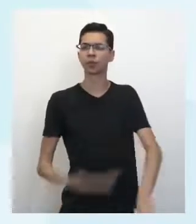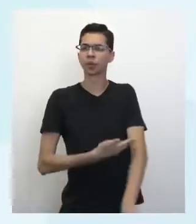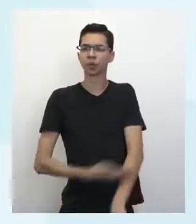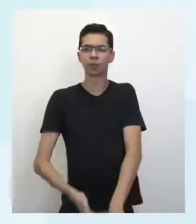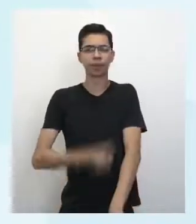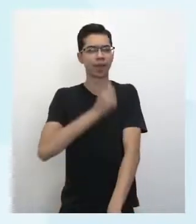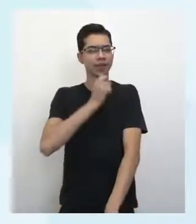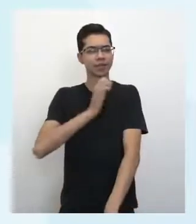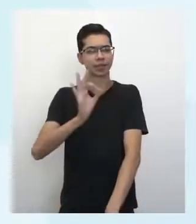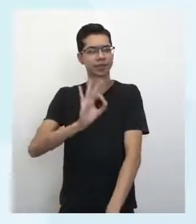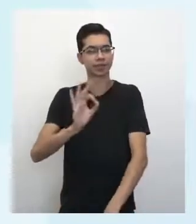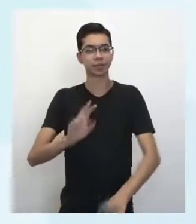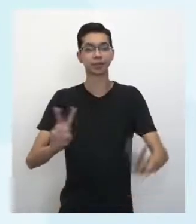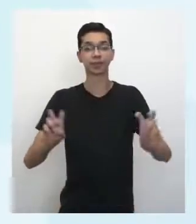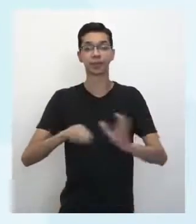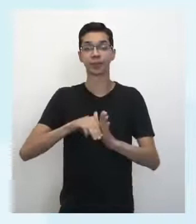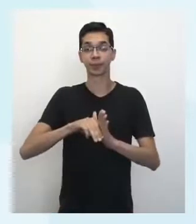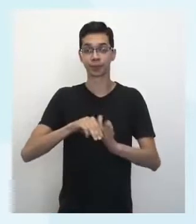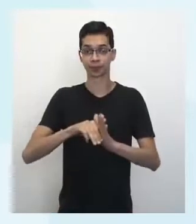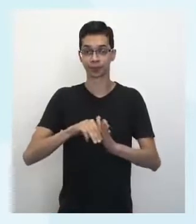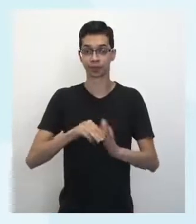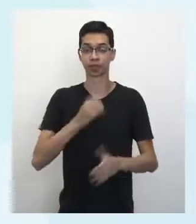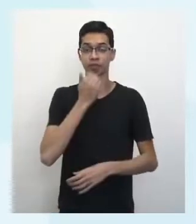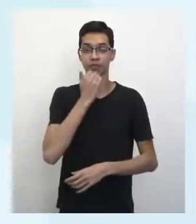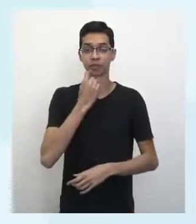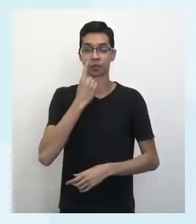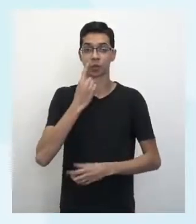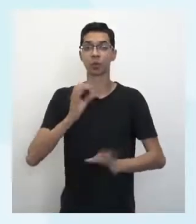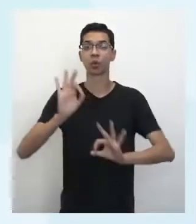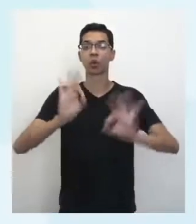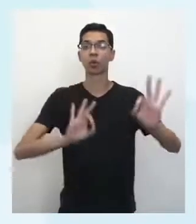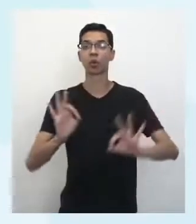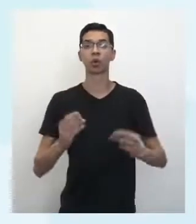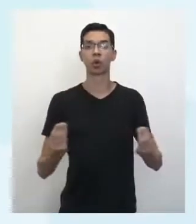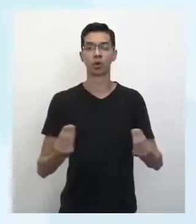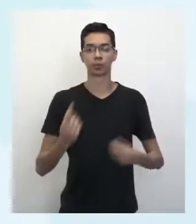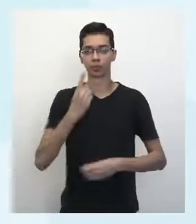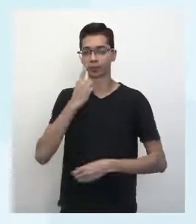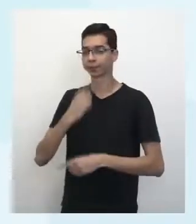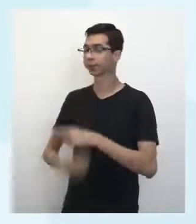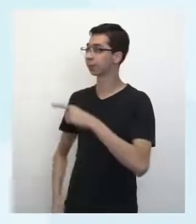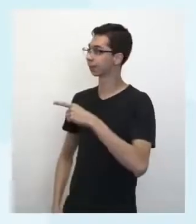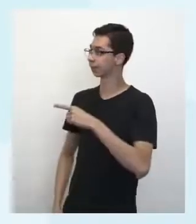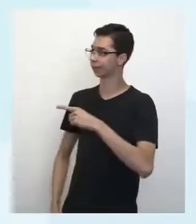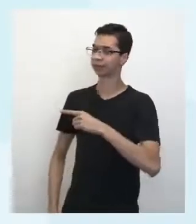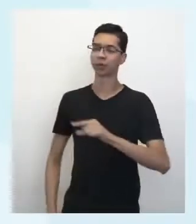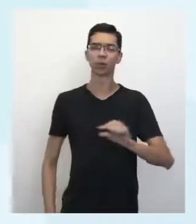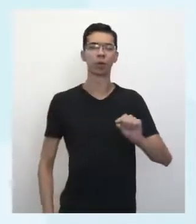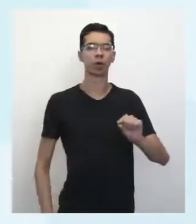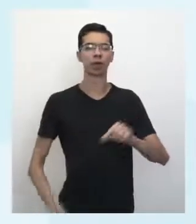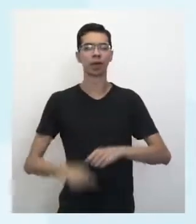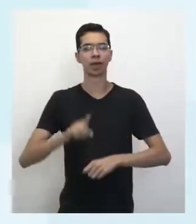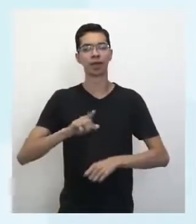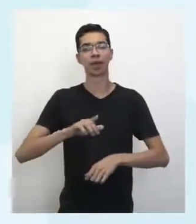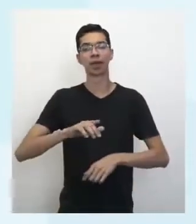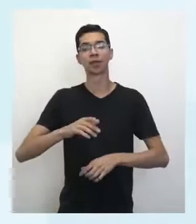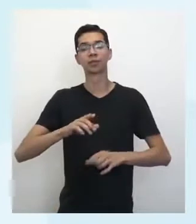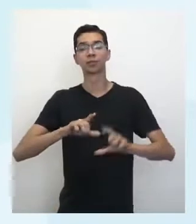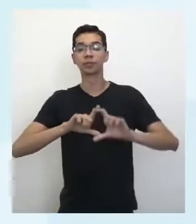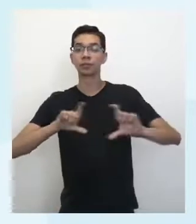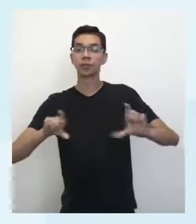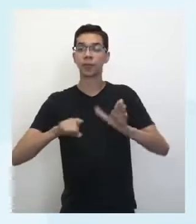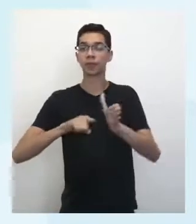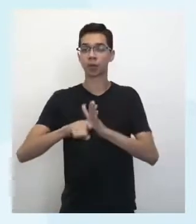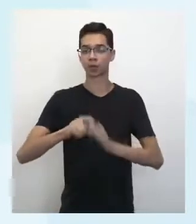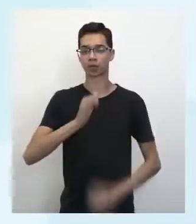com o método científico, tá aí para vocês um esqueminha. Então, a primeira coisa dentro de um método científico é formular uma pergunta. Quando